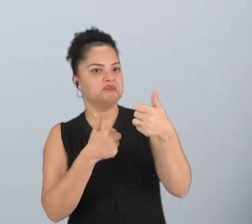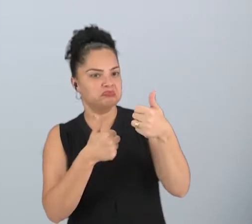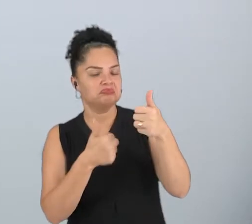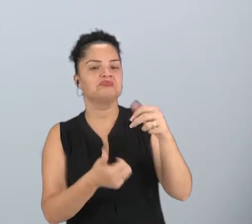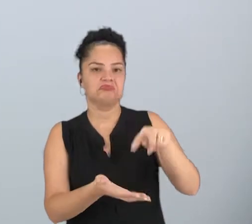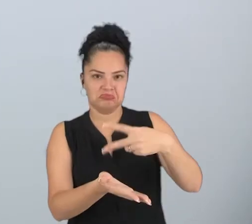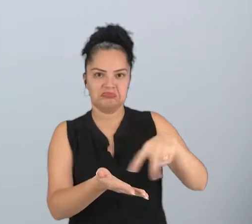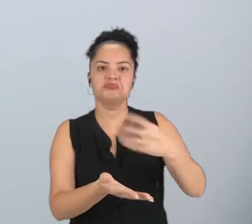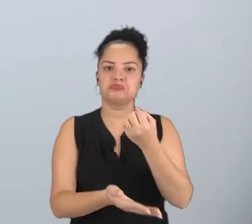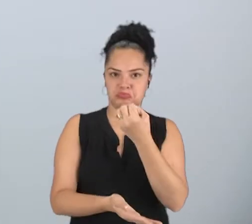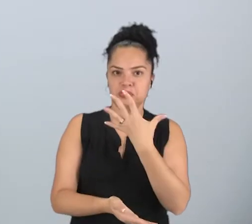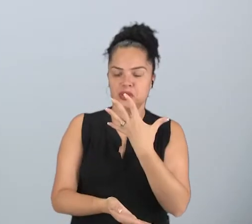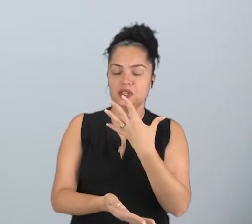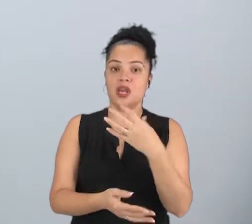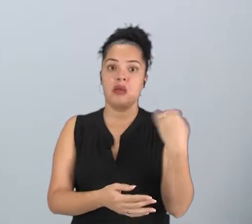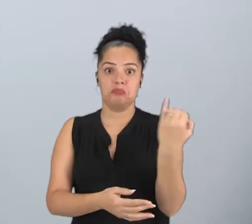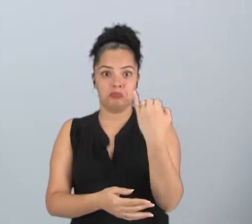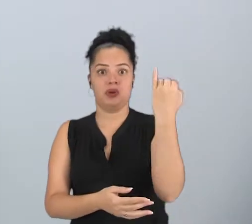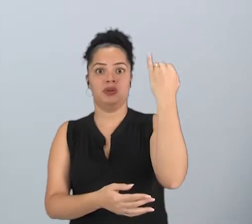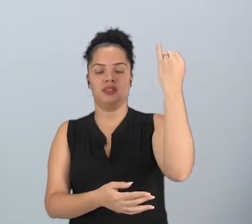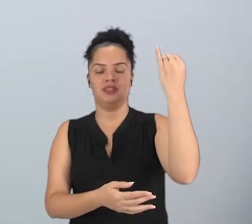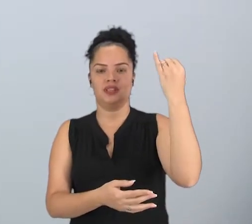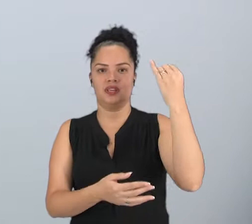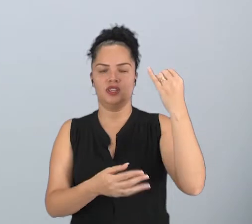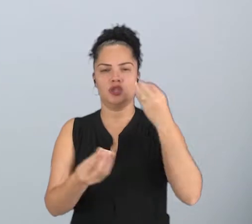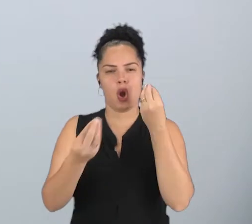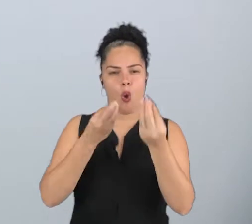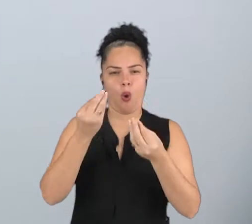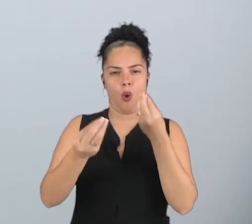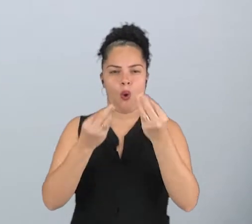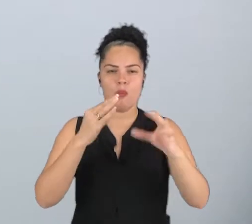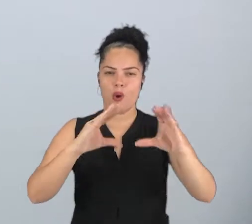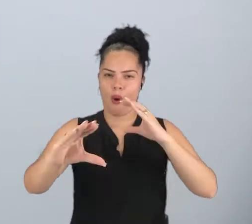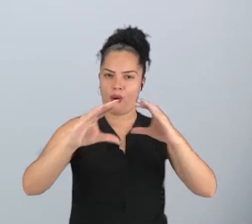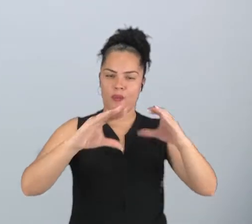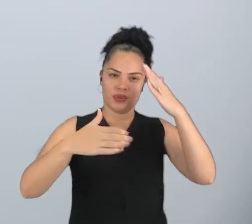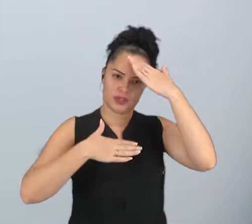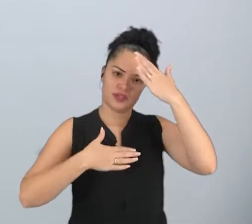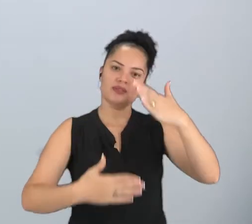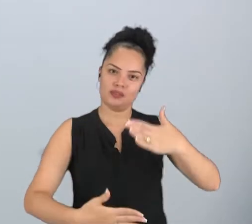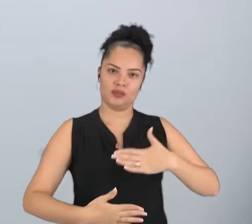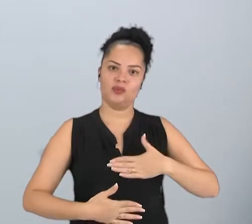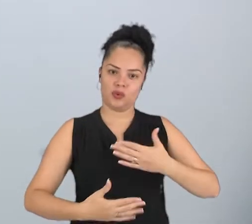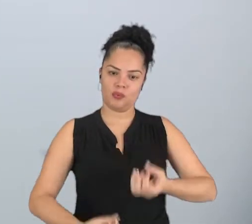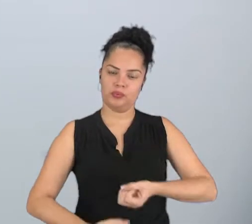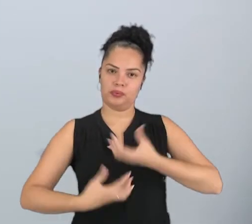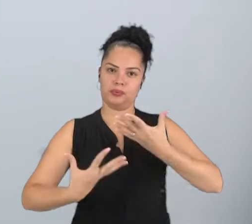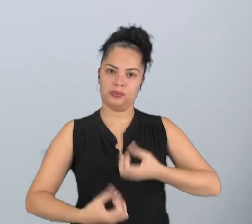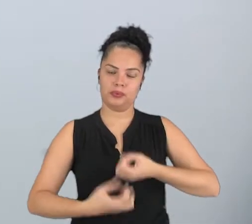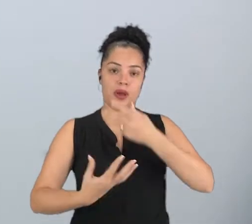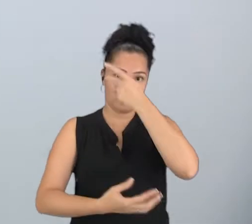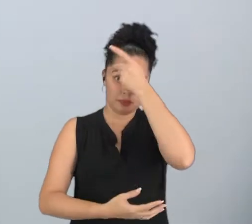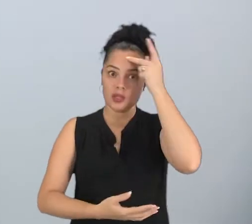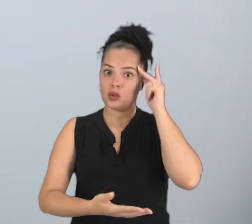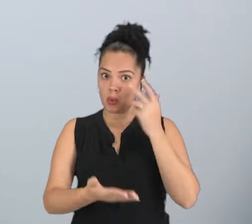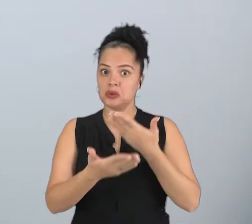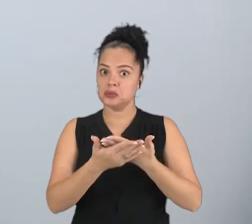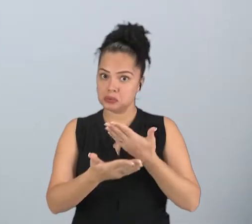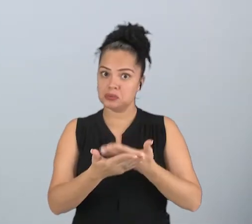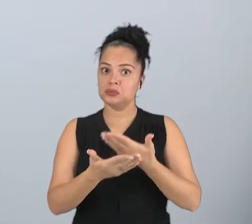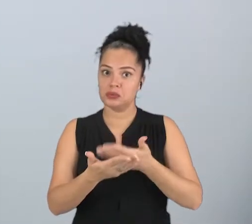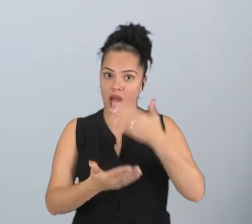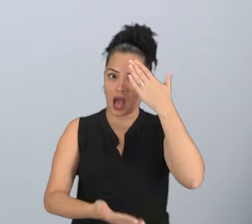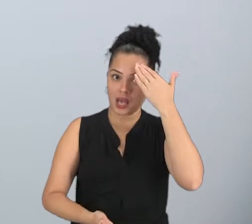a expressão do corpo é importante, como ela comunica, como ela fala. E várias pessoas vão estudando essas